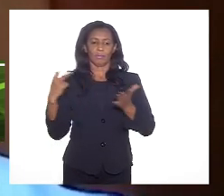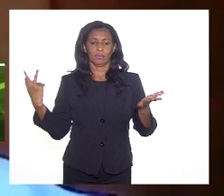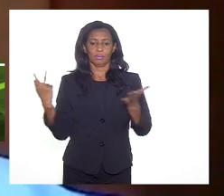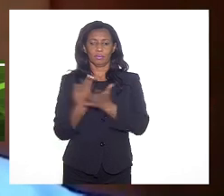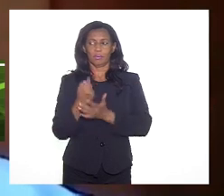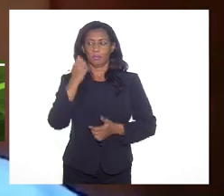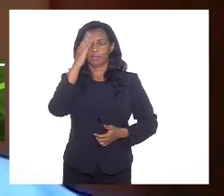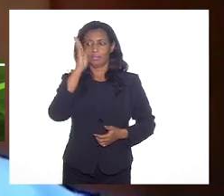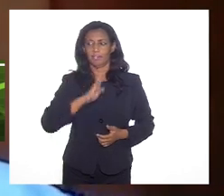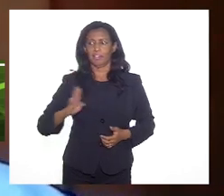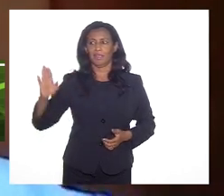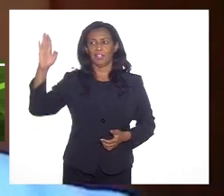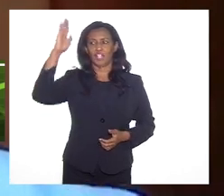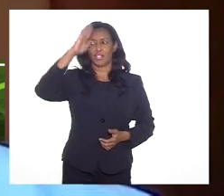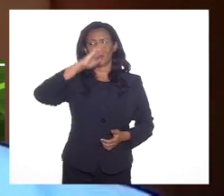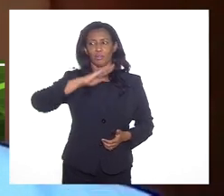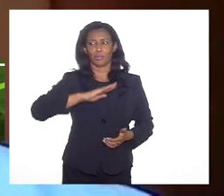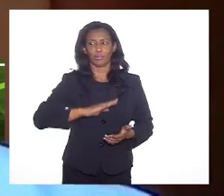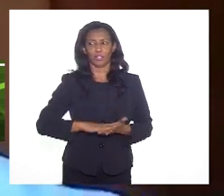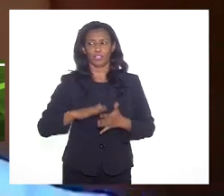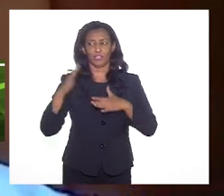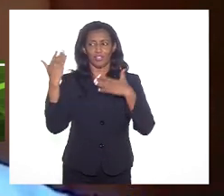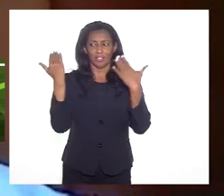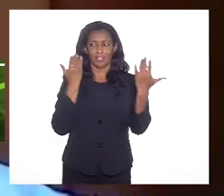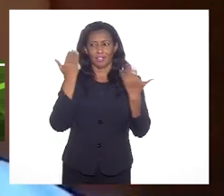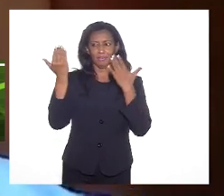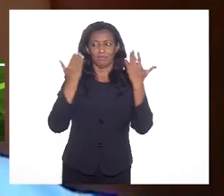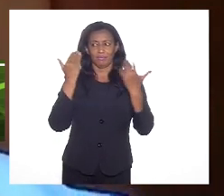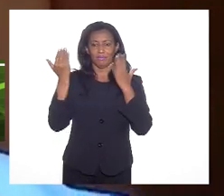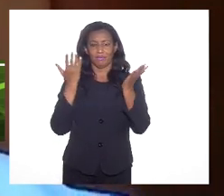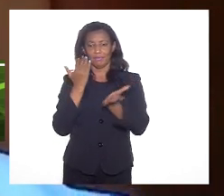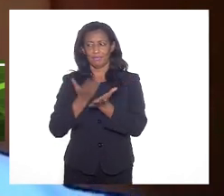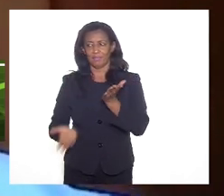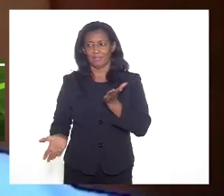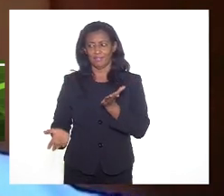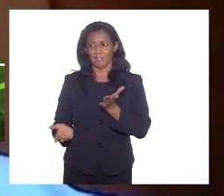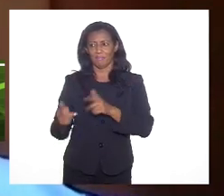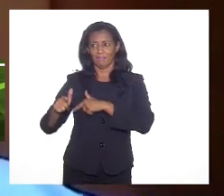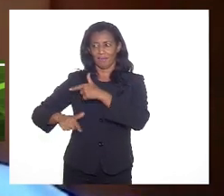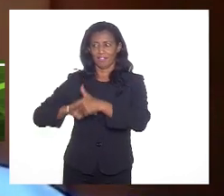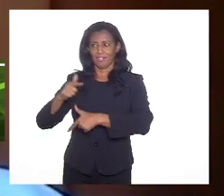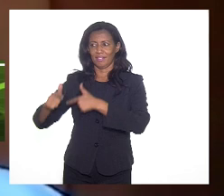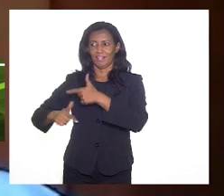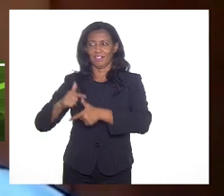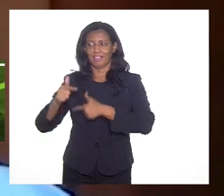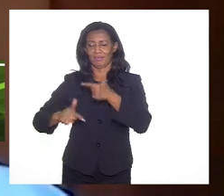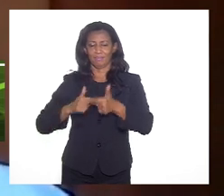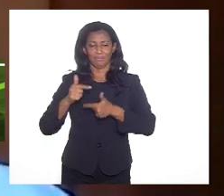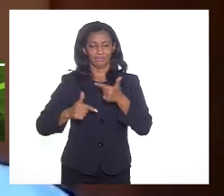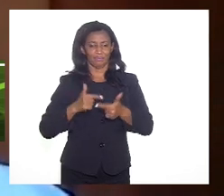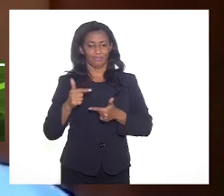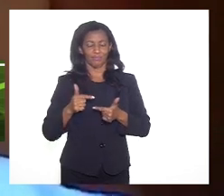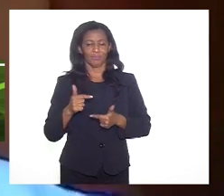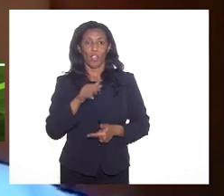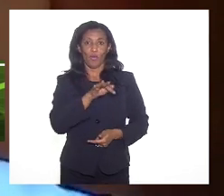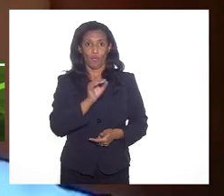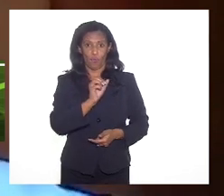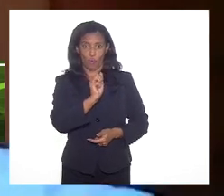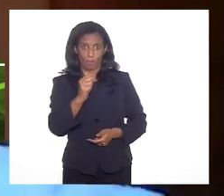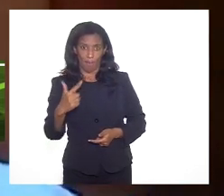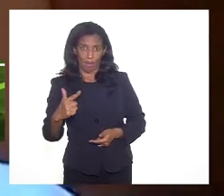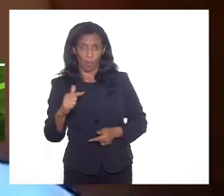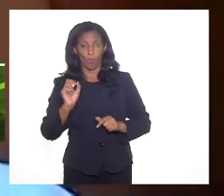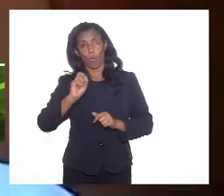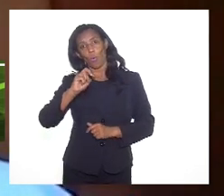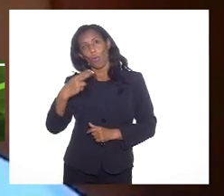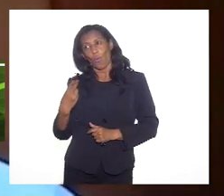acontecendo no Brasil nos últimos anos, seja em relação à perda de postos de trabalho, à perda de empregos formais, seja